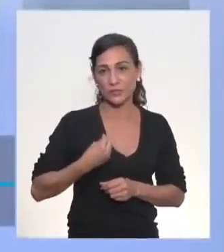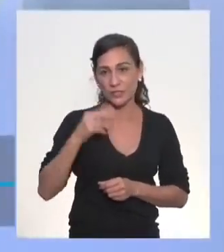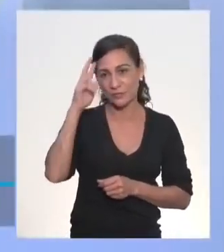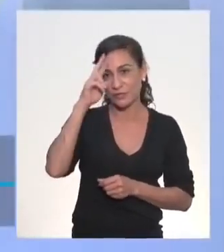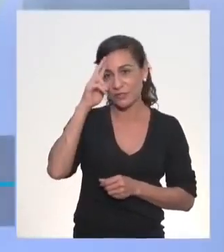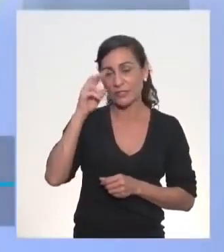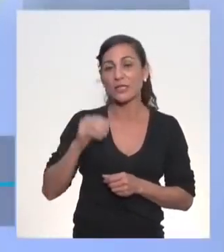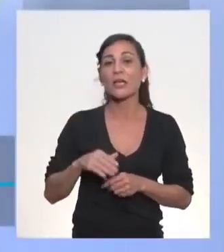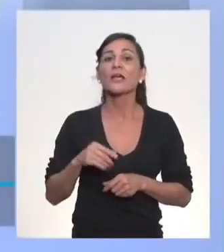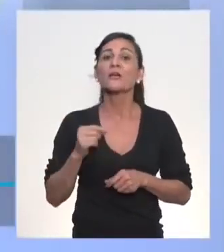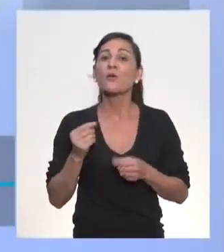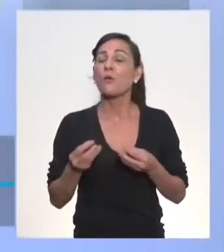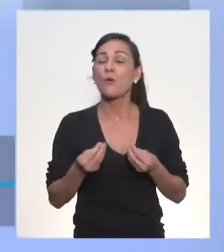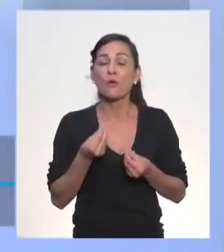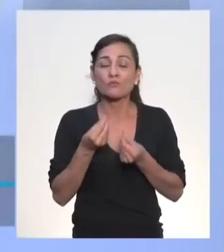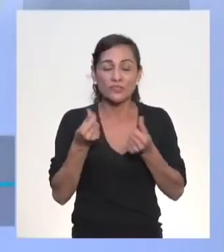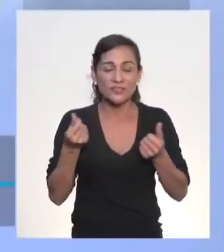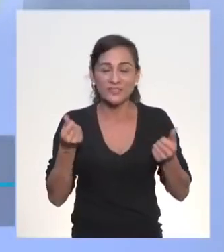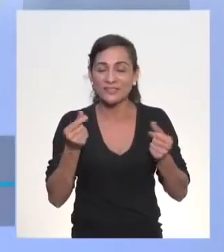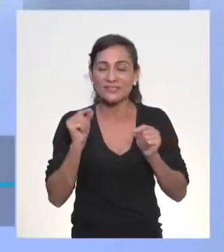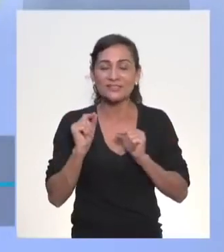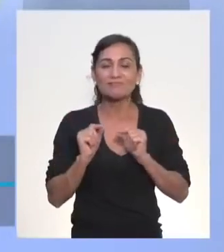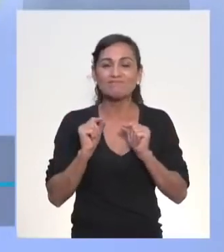quase como se tivesse